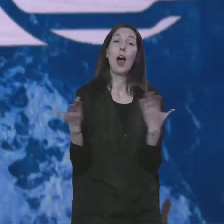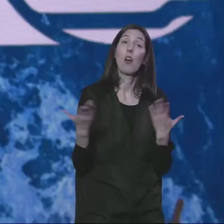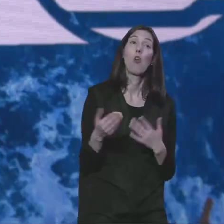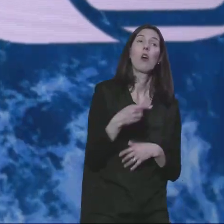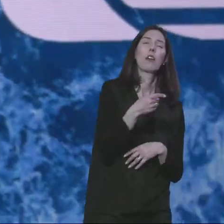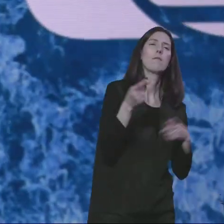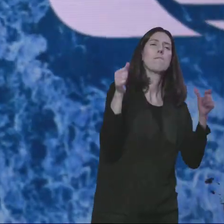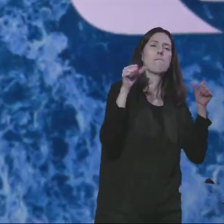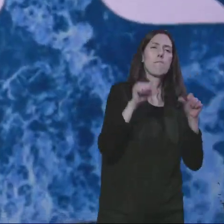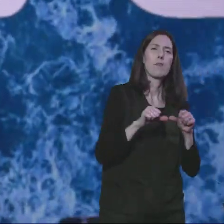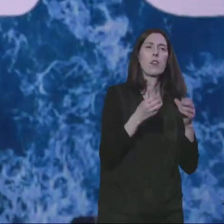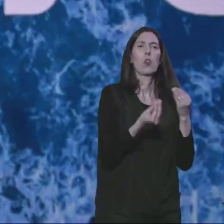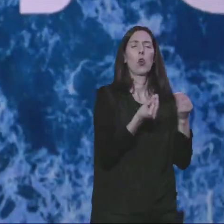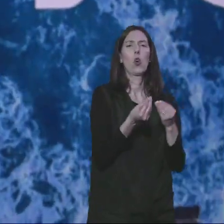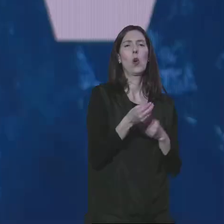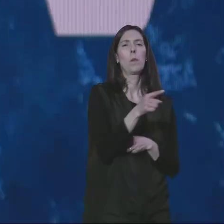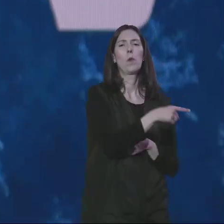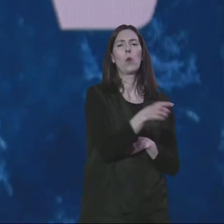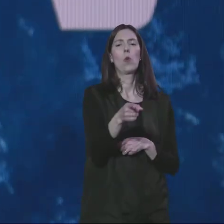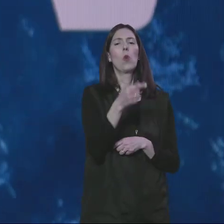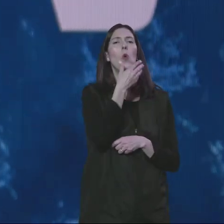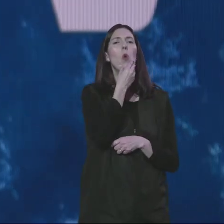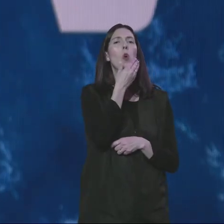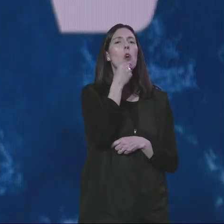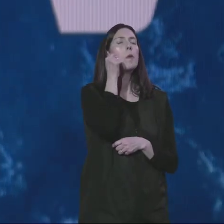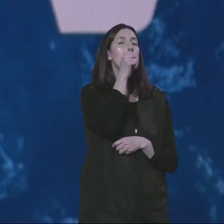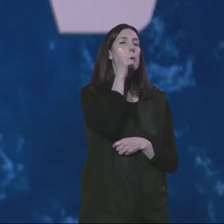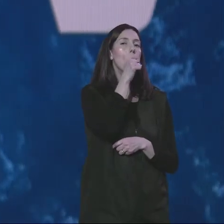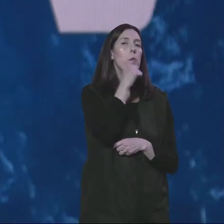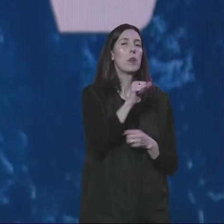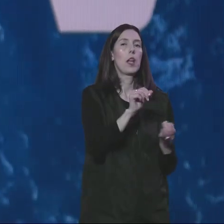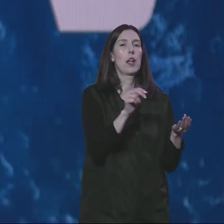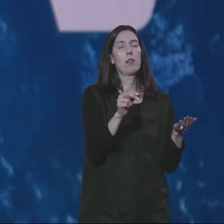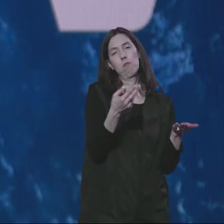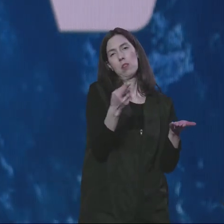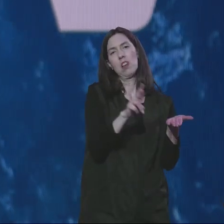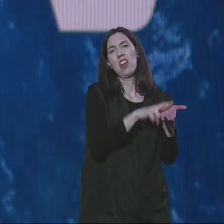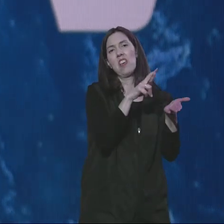casal. Ele leu isso numa revista.